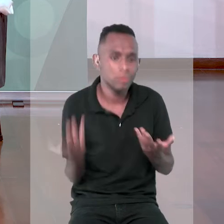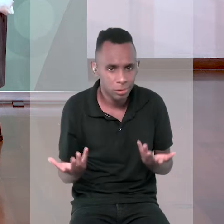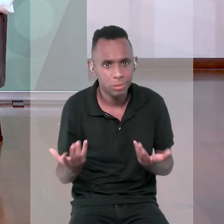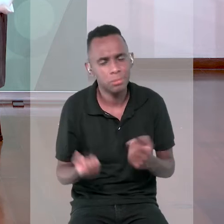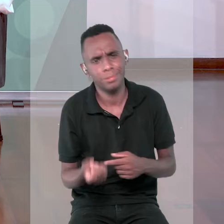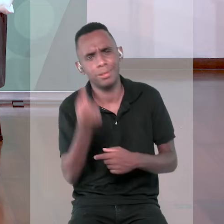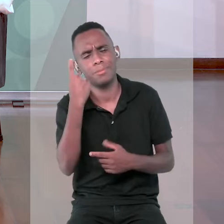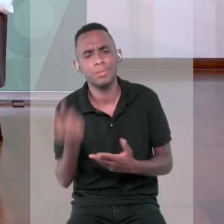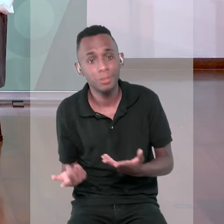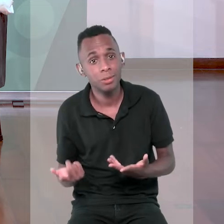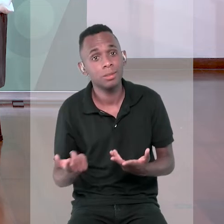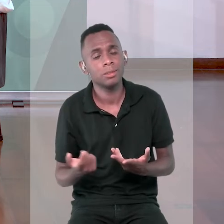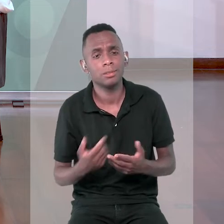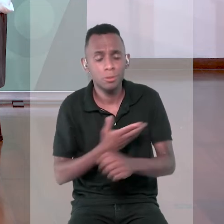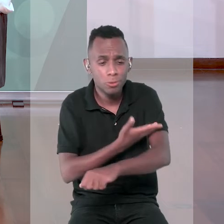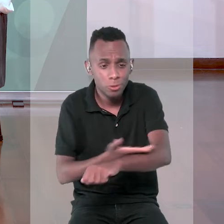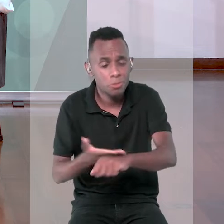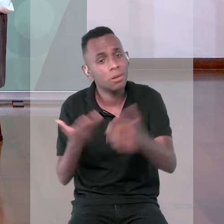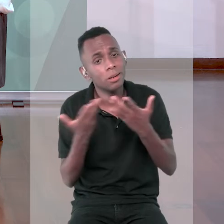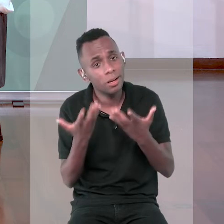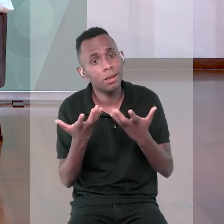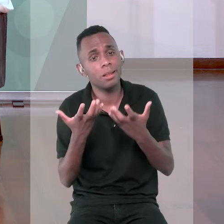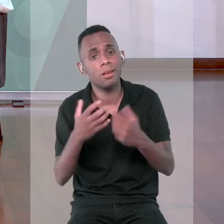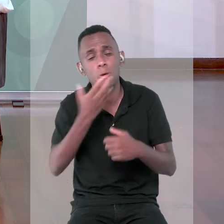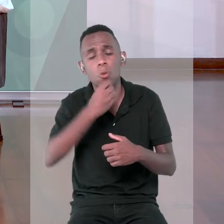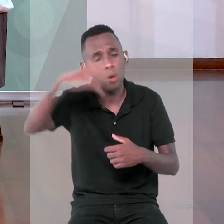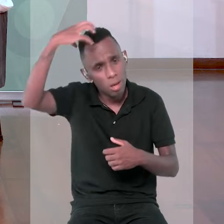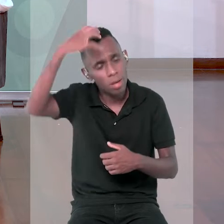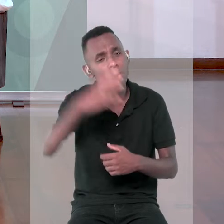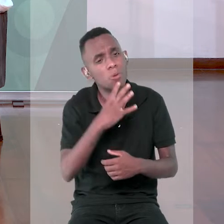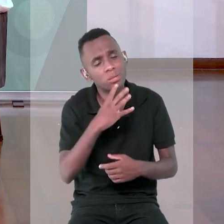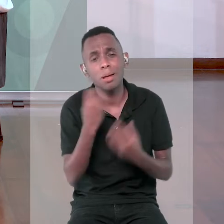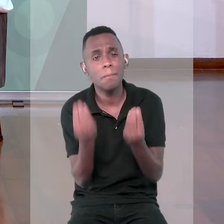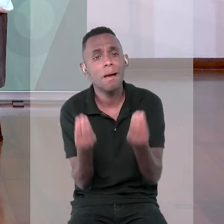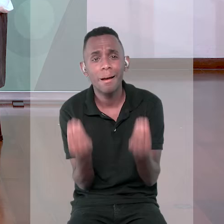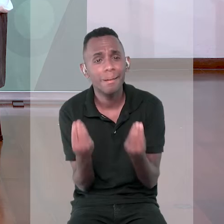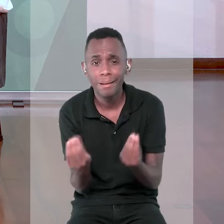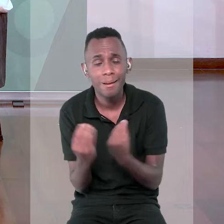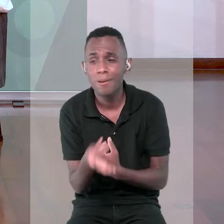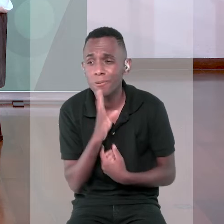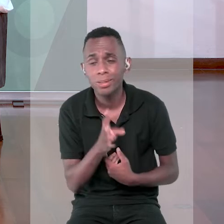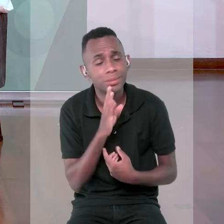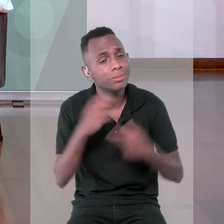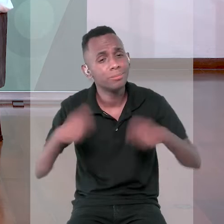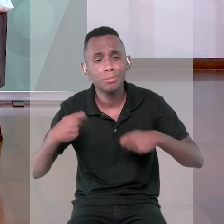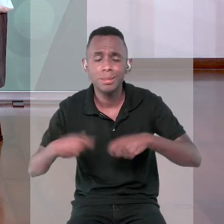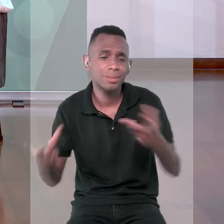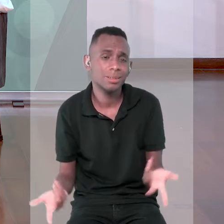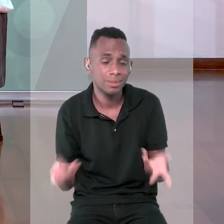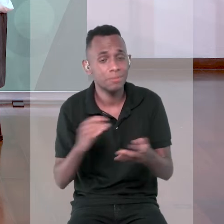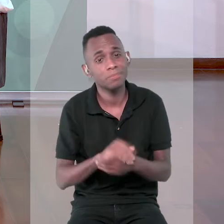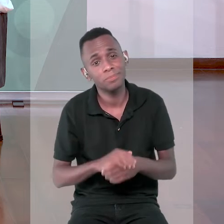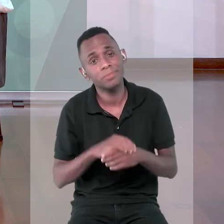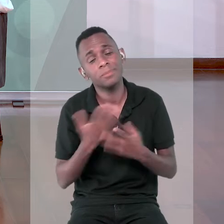é possível, essa mania de querer conhecer o rei, né? Para quê? com isso, né? Não precisa. Não precisa.